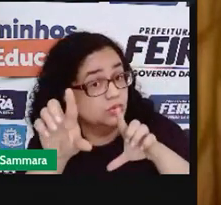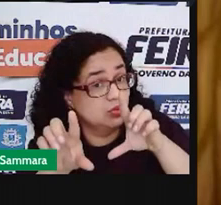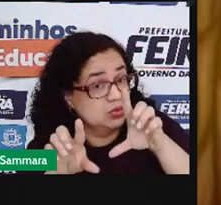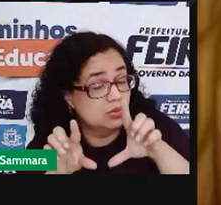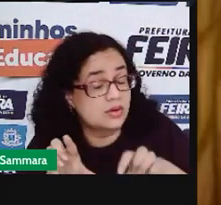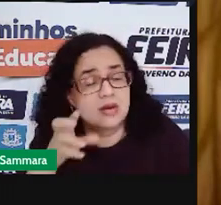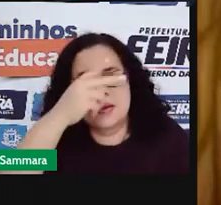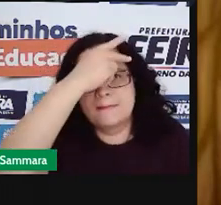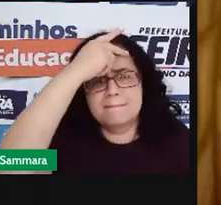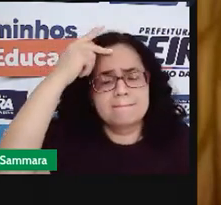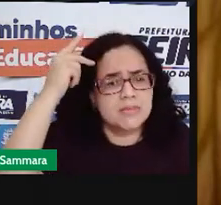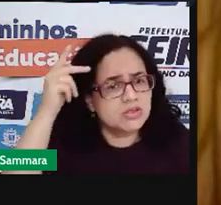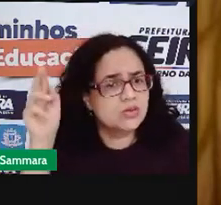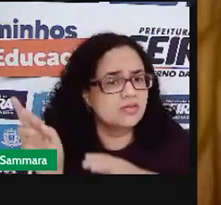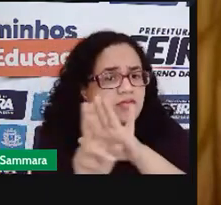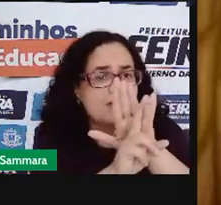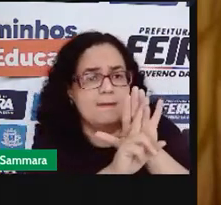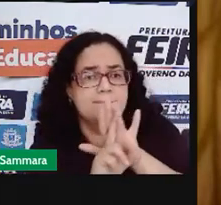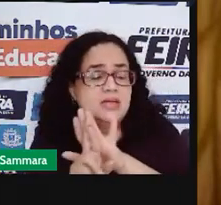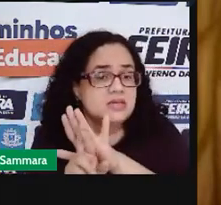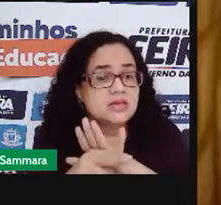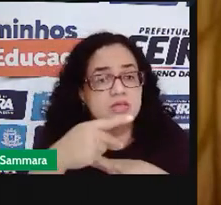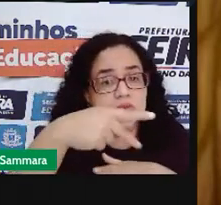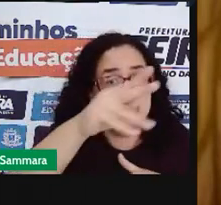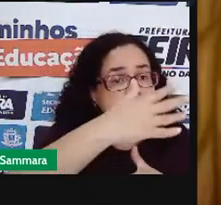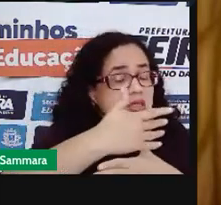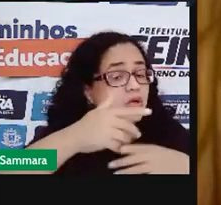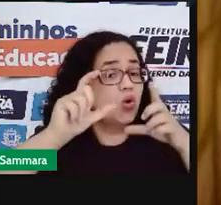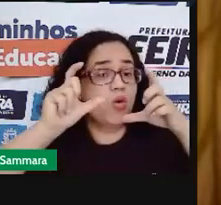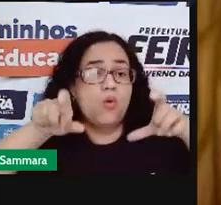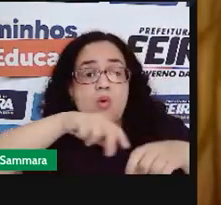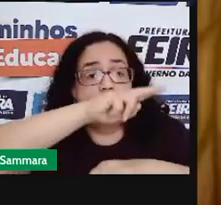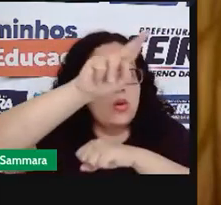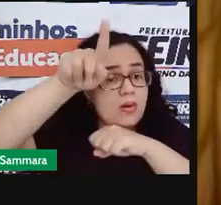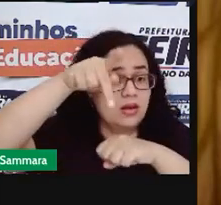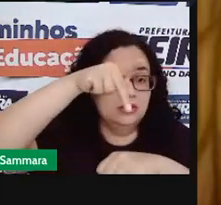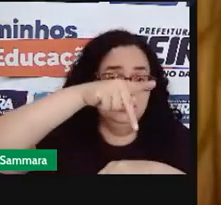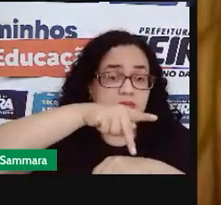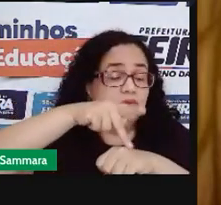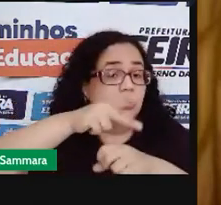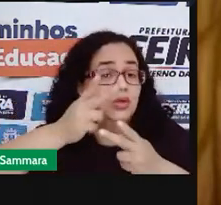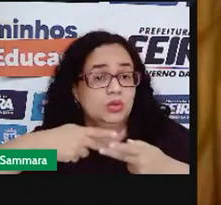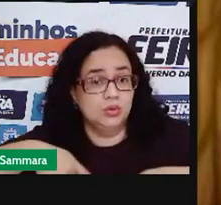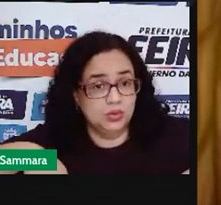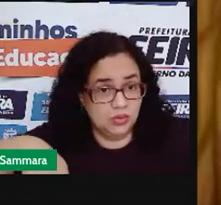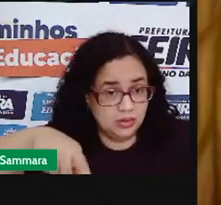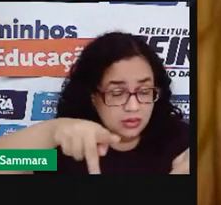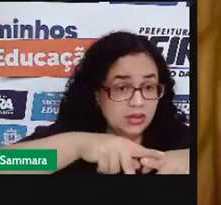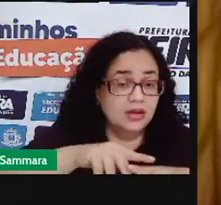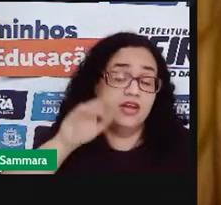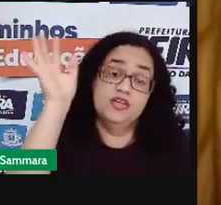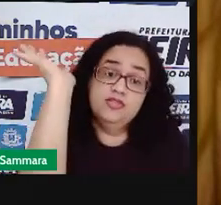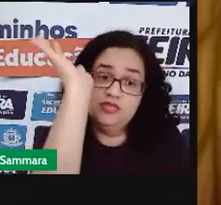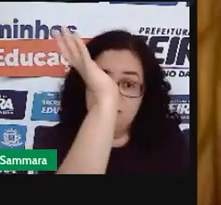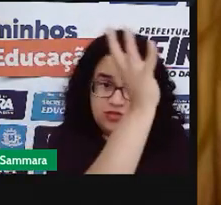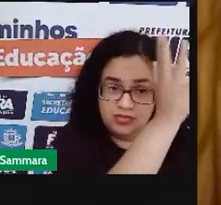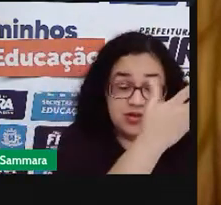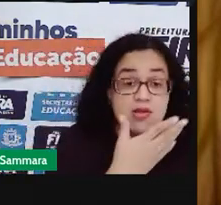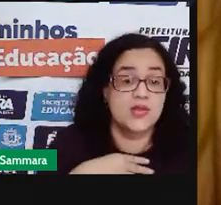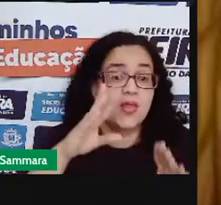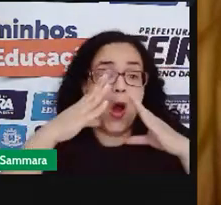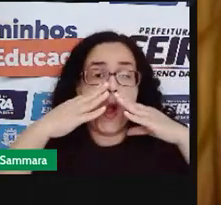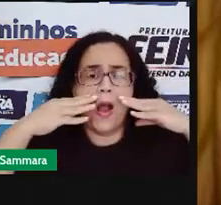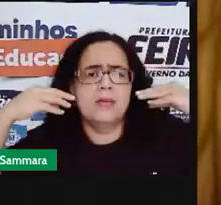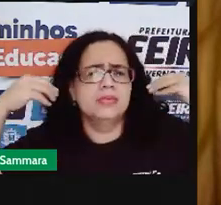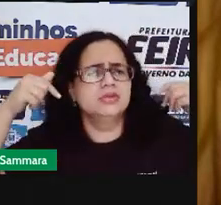um representante de um lugar e de um povo. Na floresta foi a Dona Raposa. E